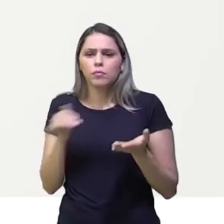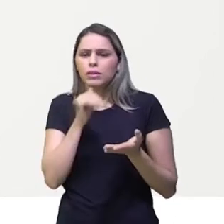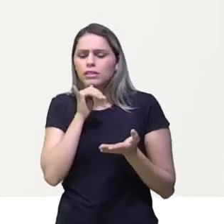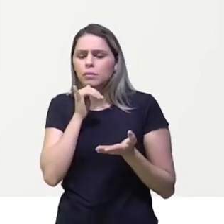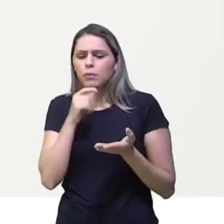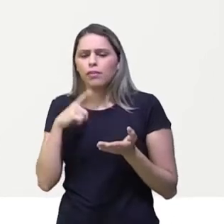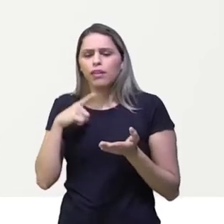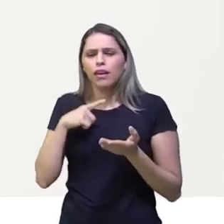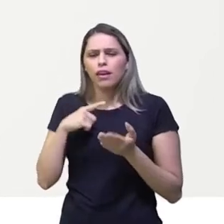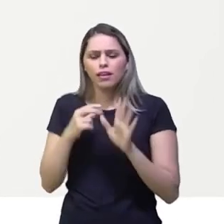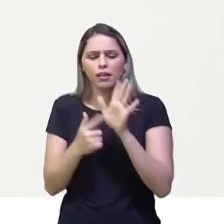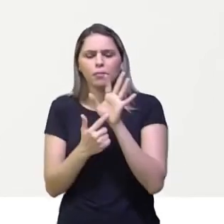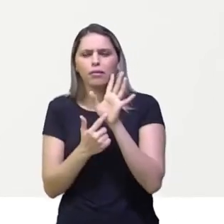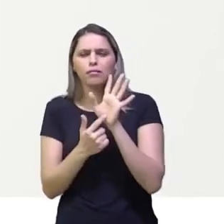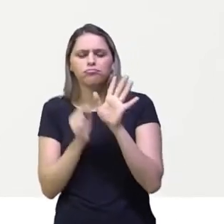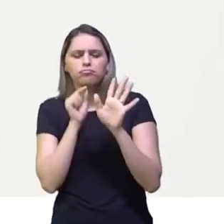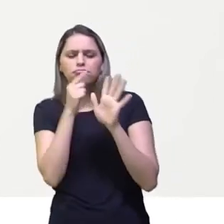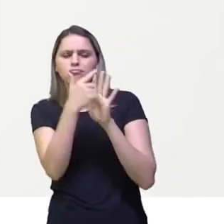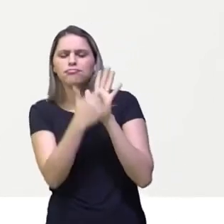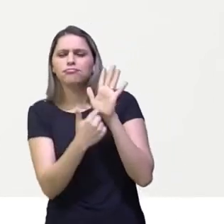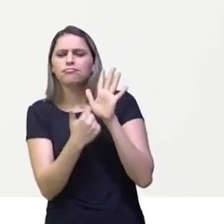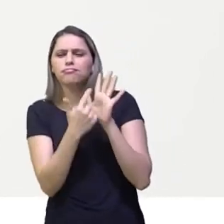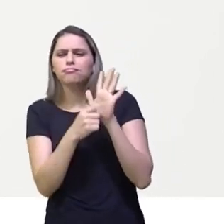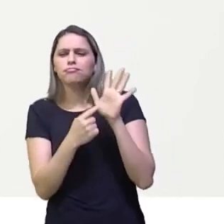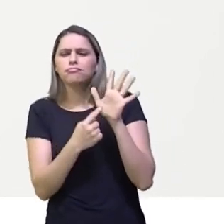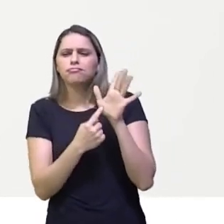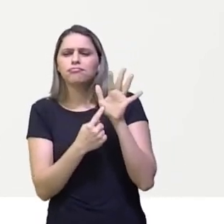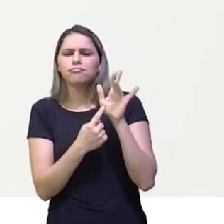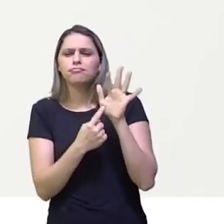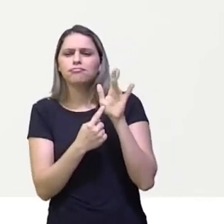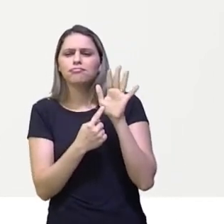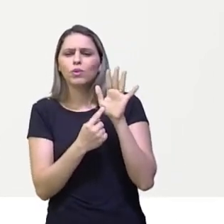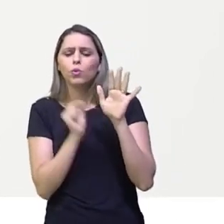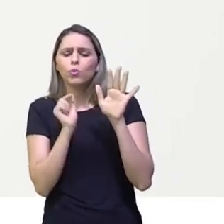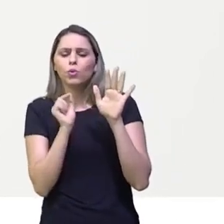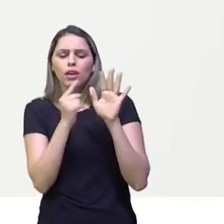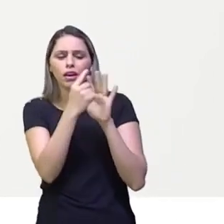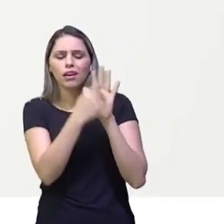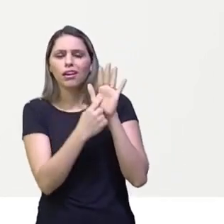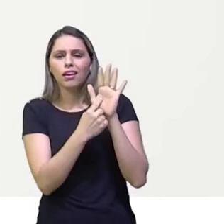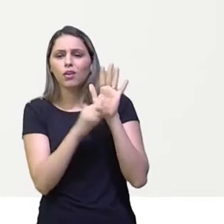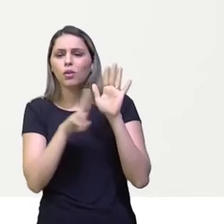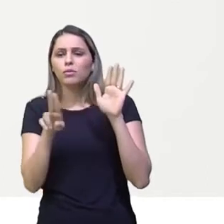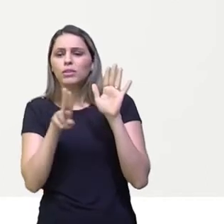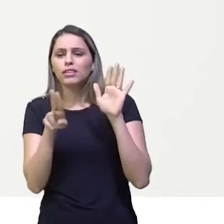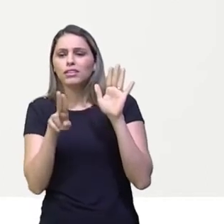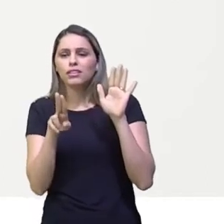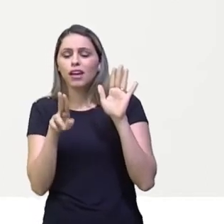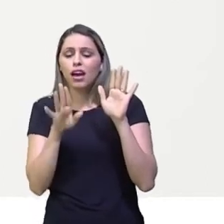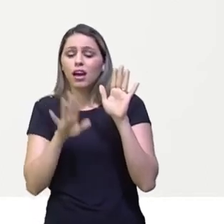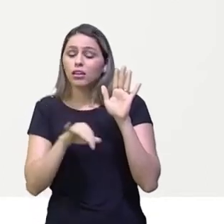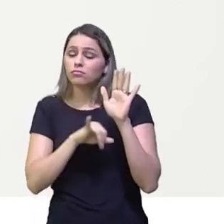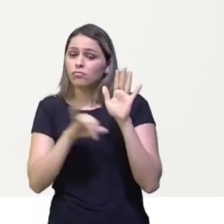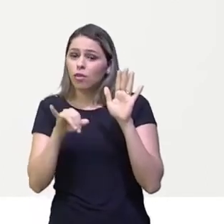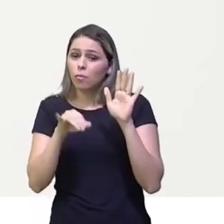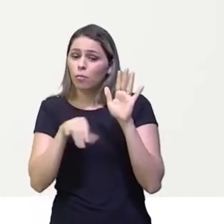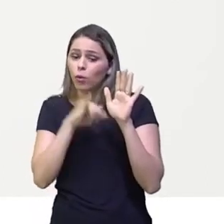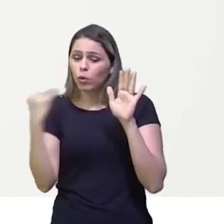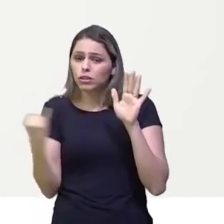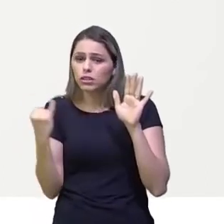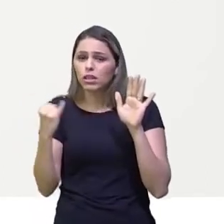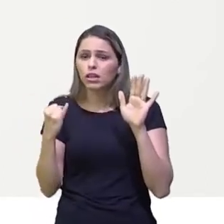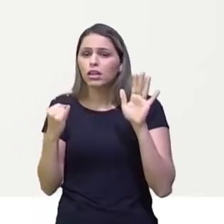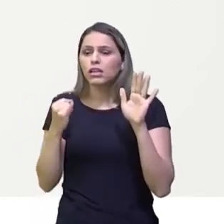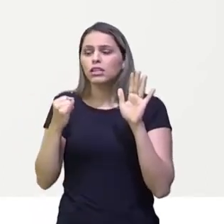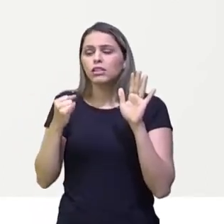a letra D. Falam, quero escutar vocês falando, porque quando a gente fala, o nosso cérebro ouve e ele